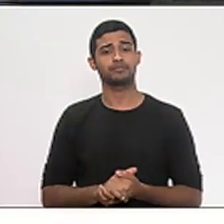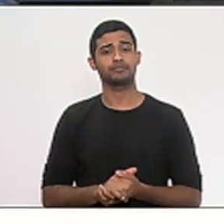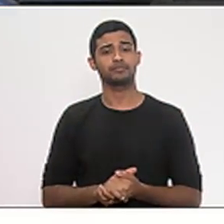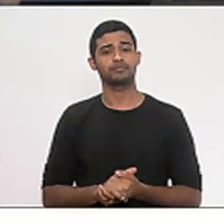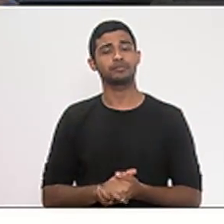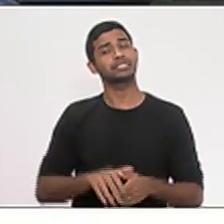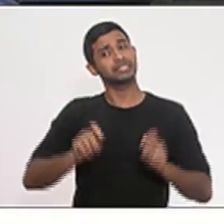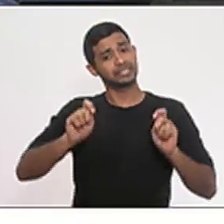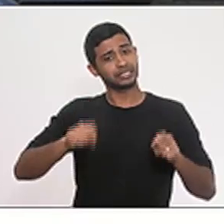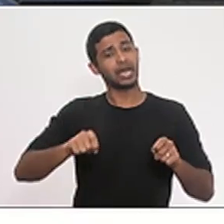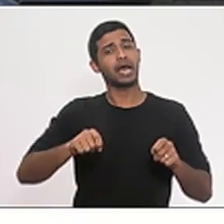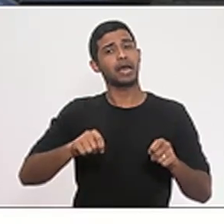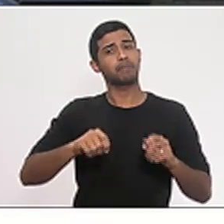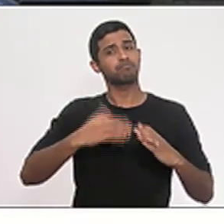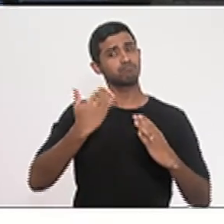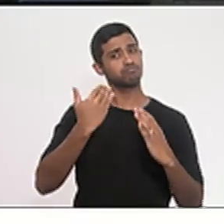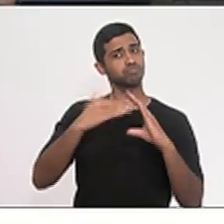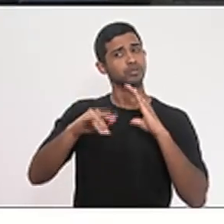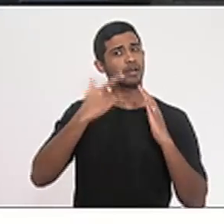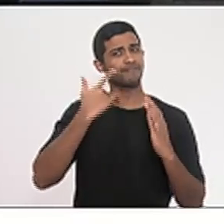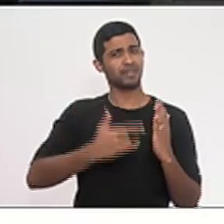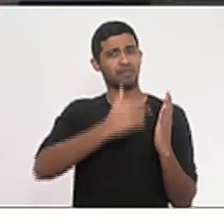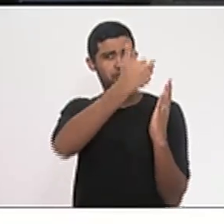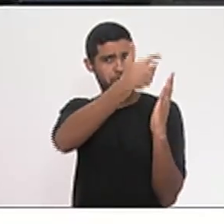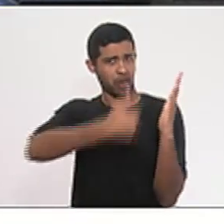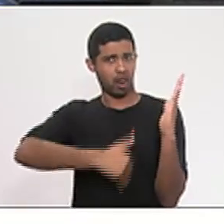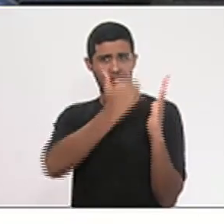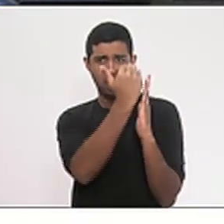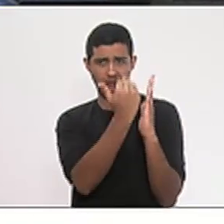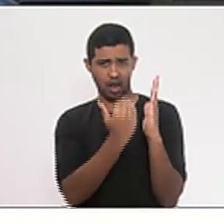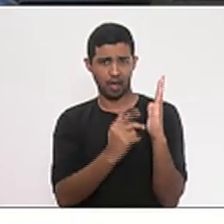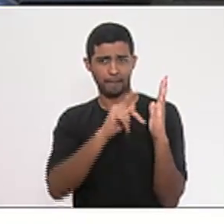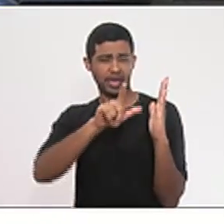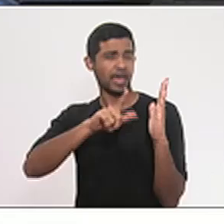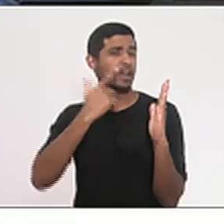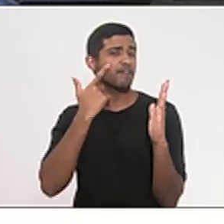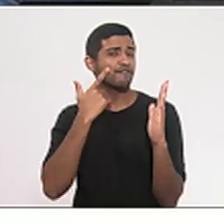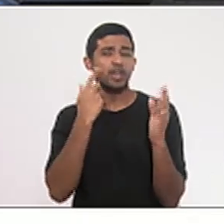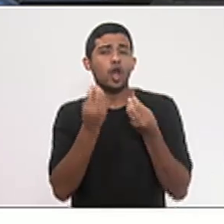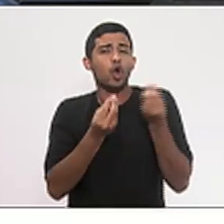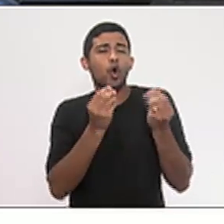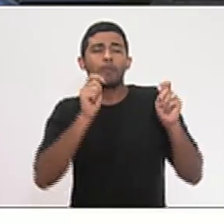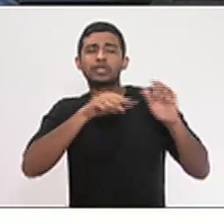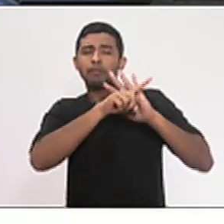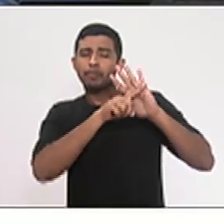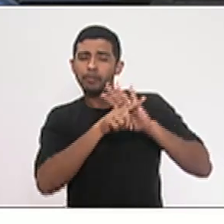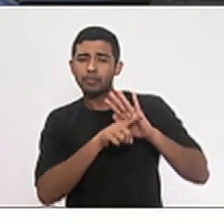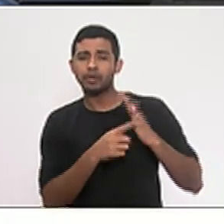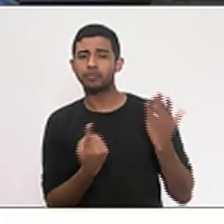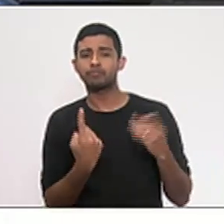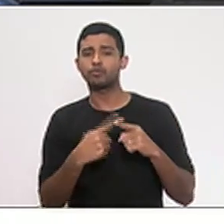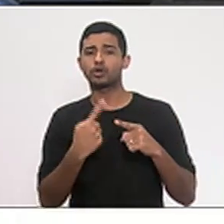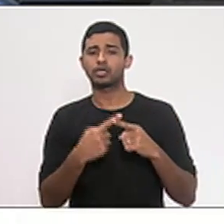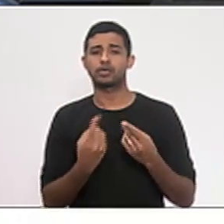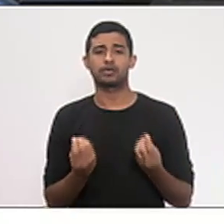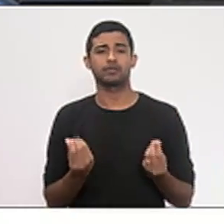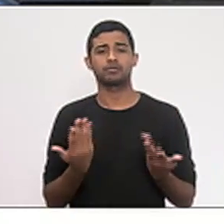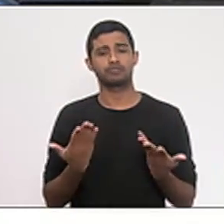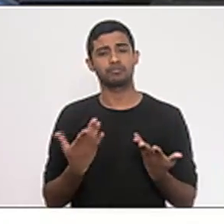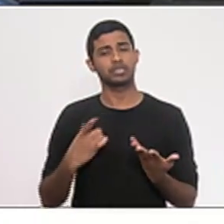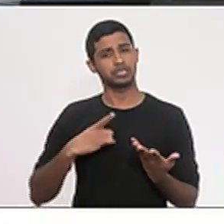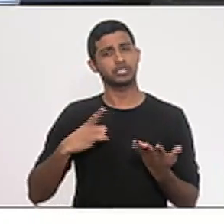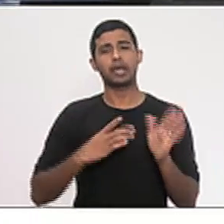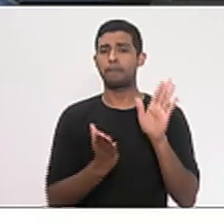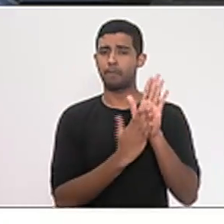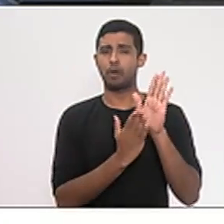talvez, encaminhando para vocês essa relação de PLs e vendo o que a gente pode trabalhar, porque tem